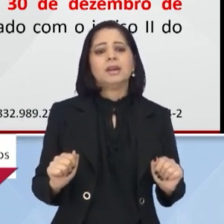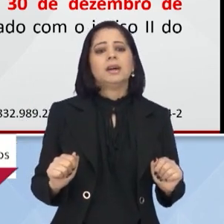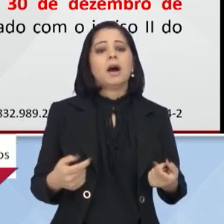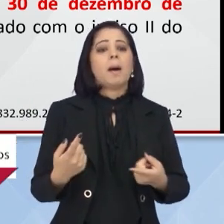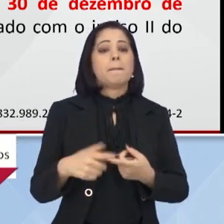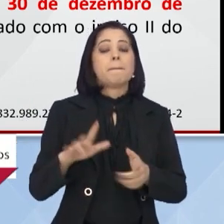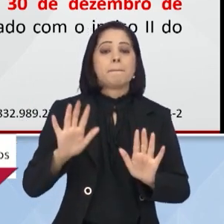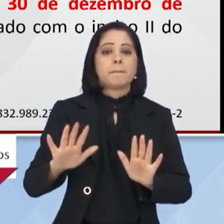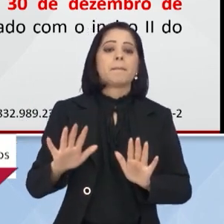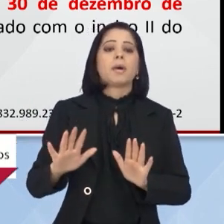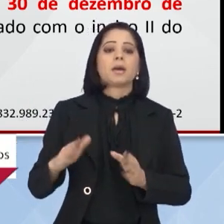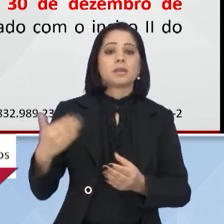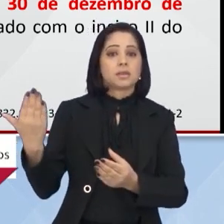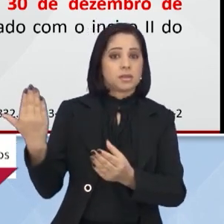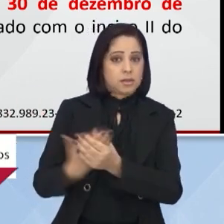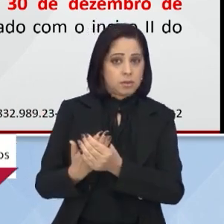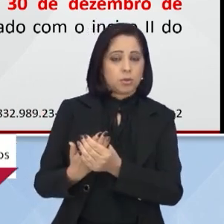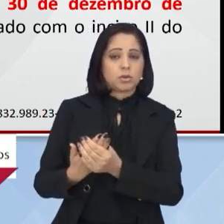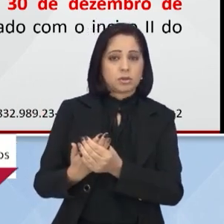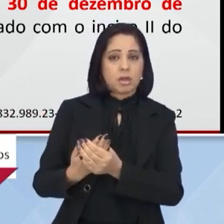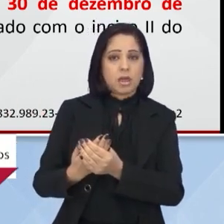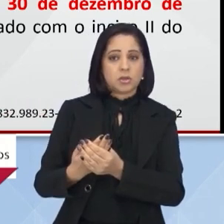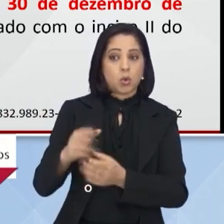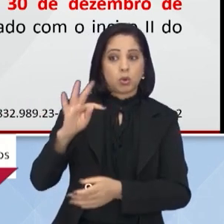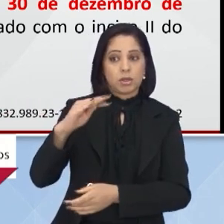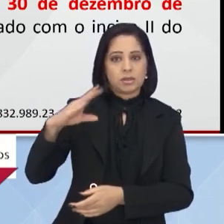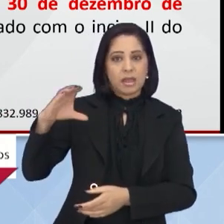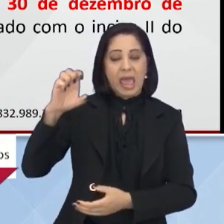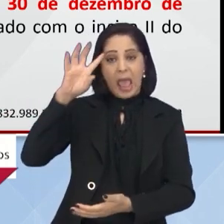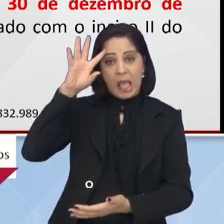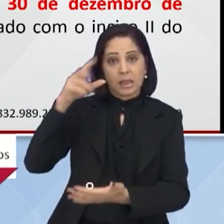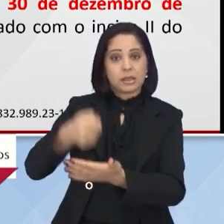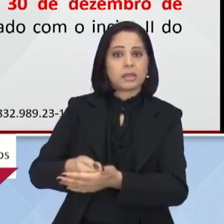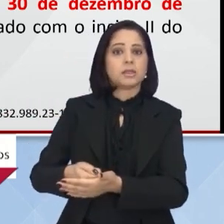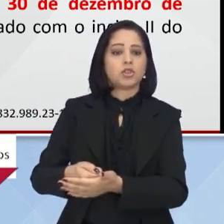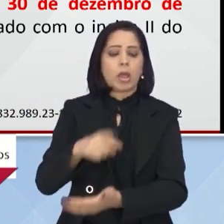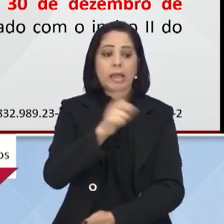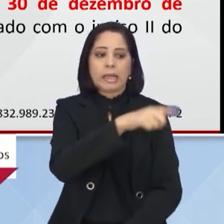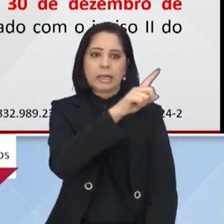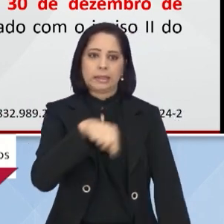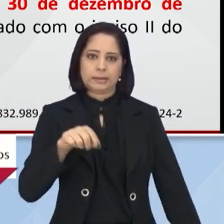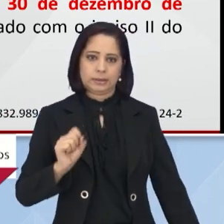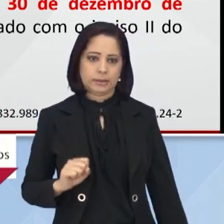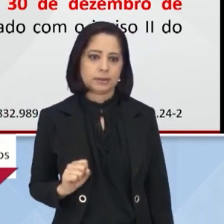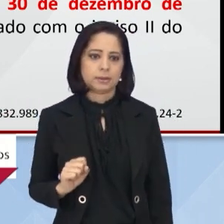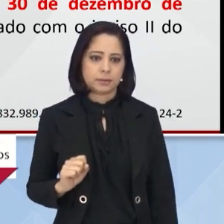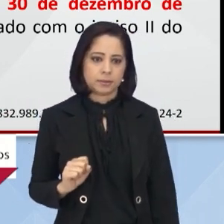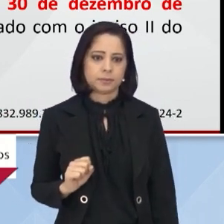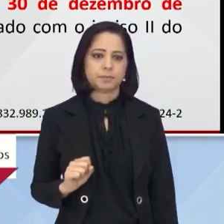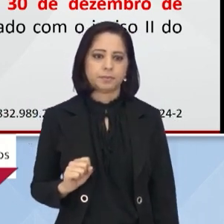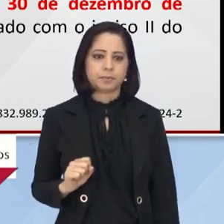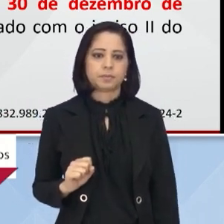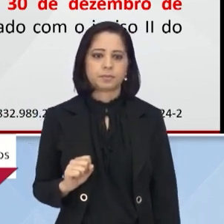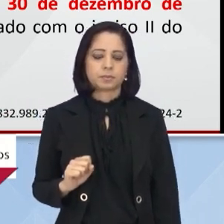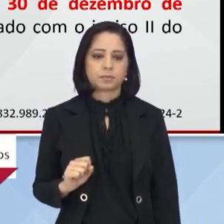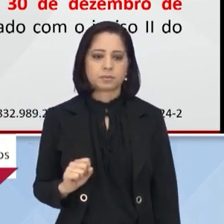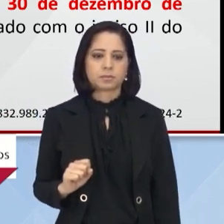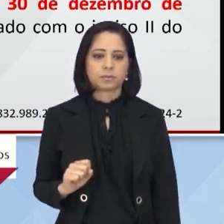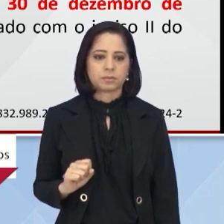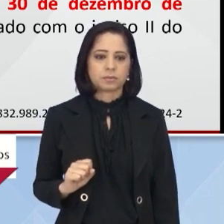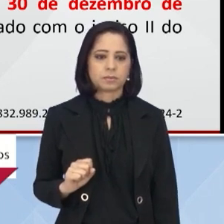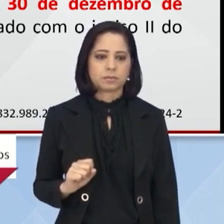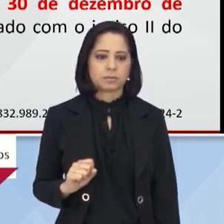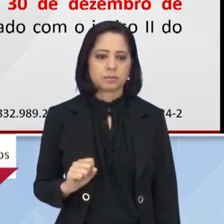determinada a anulação do certame né e inclusive foi evocado eh a o o o motivo da